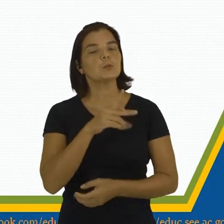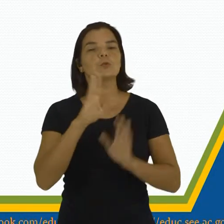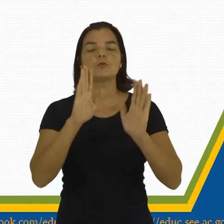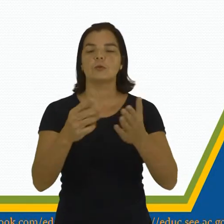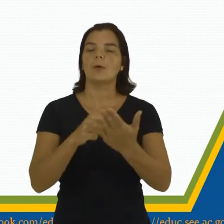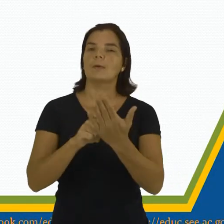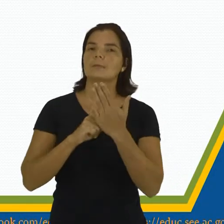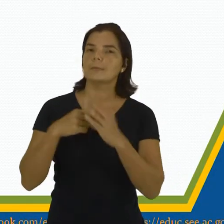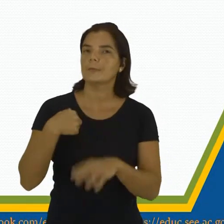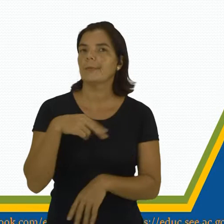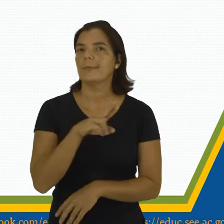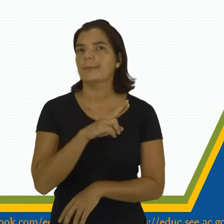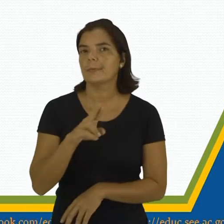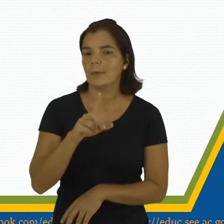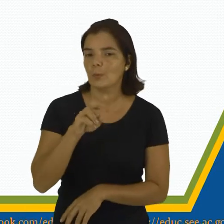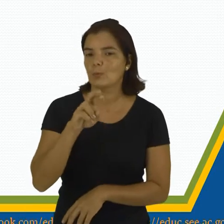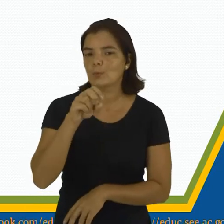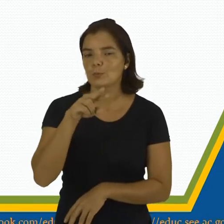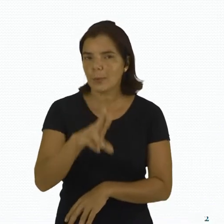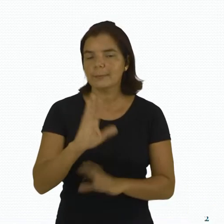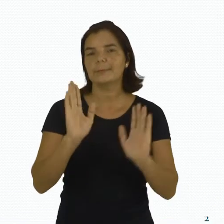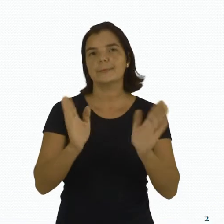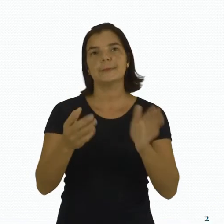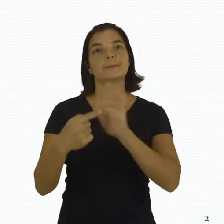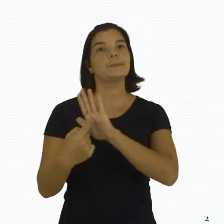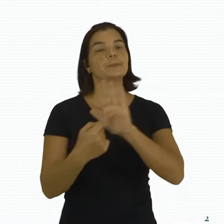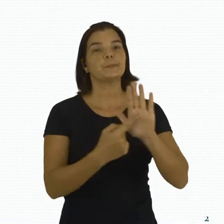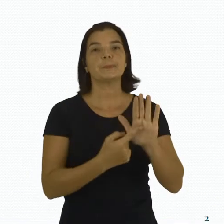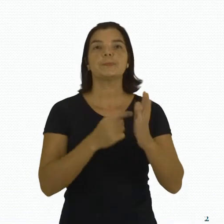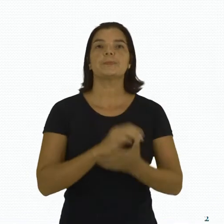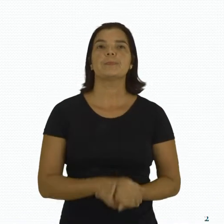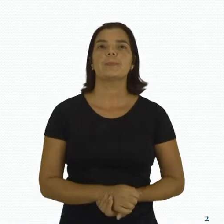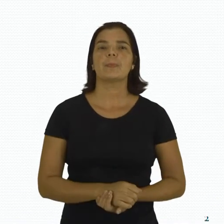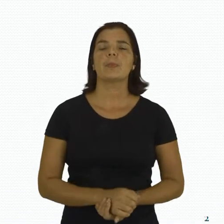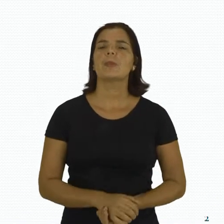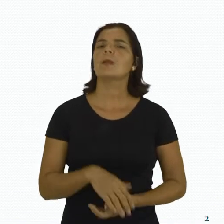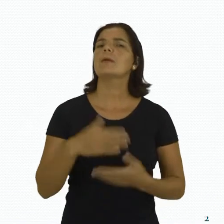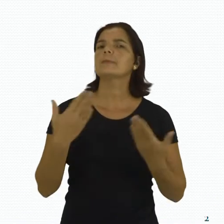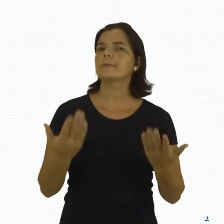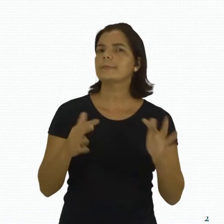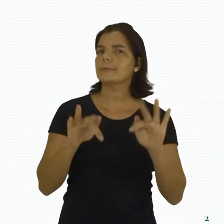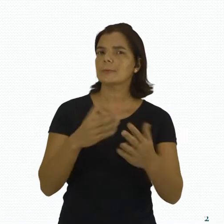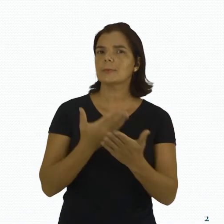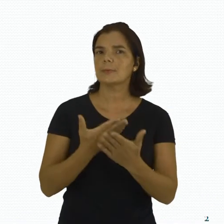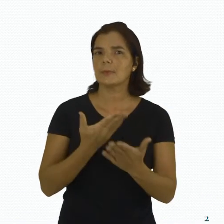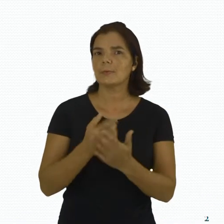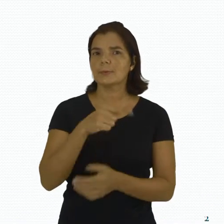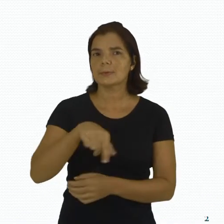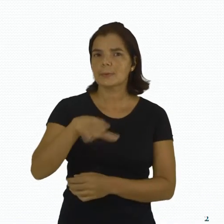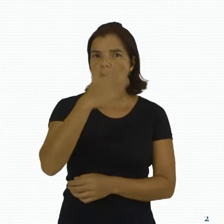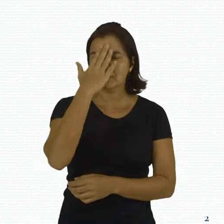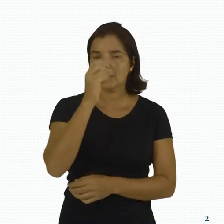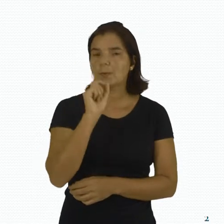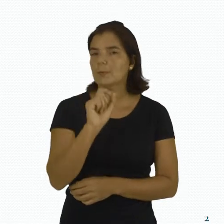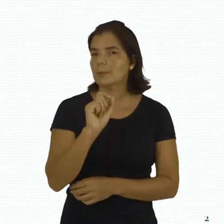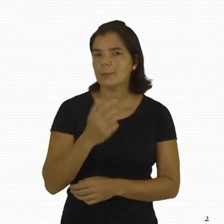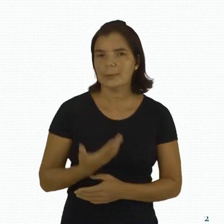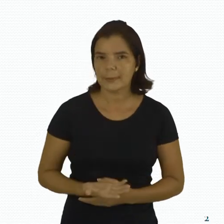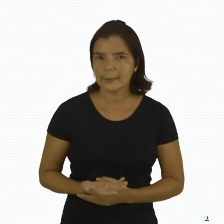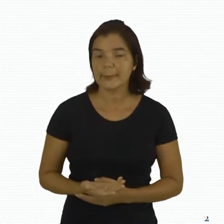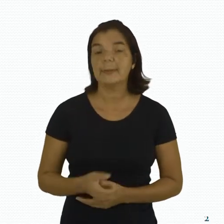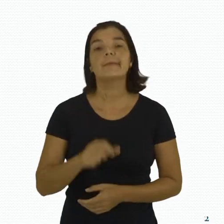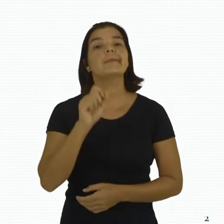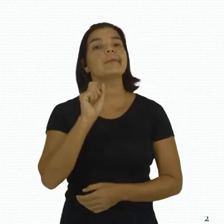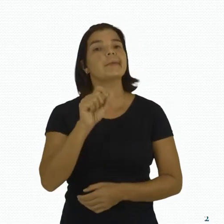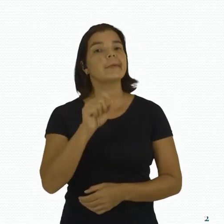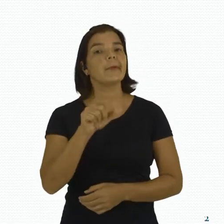já me apresentei, Luan Felipe Momo. Então, vamos iniciar. Ao final dessa aula, você saberá, basicamente, o que